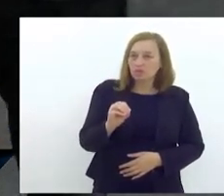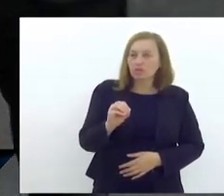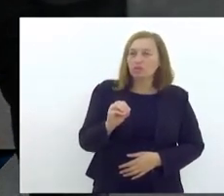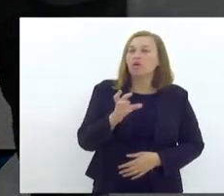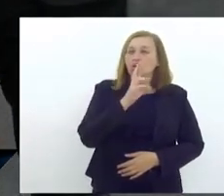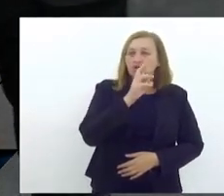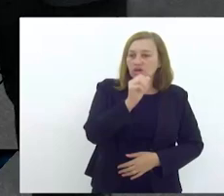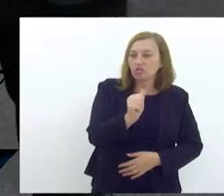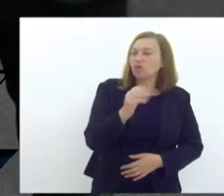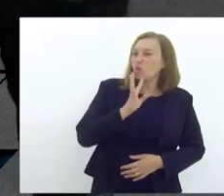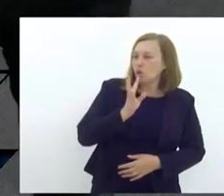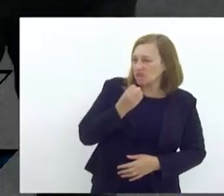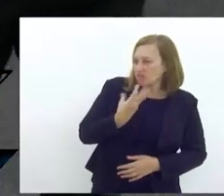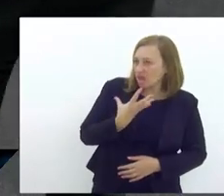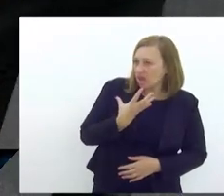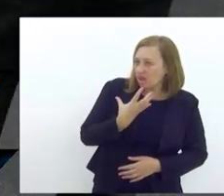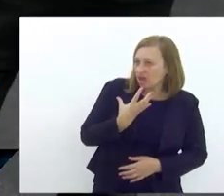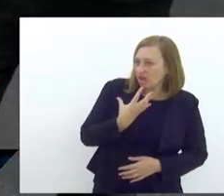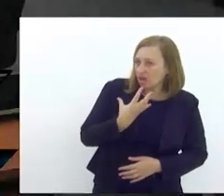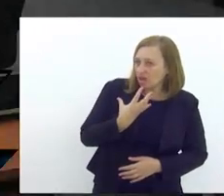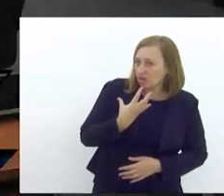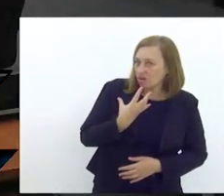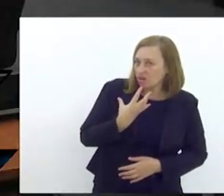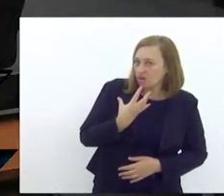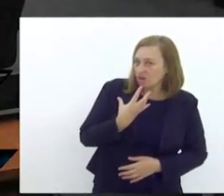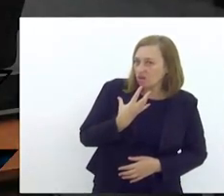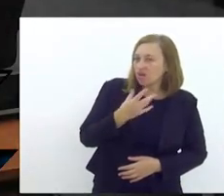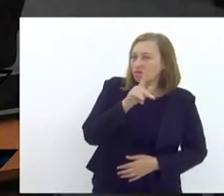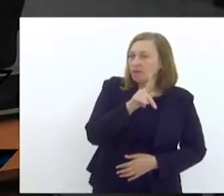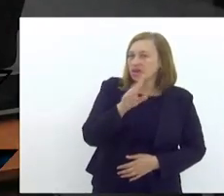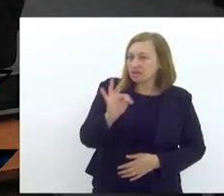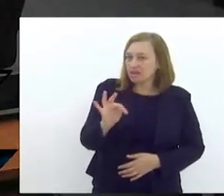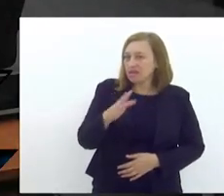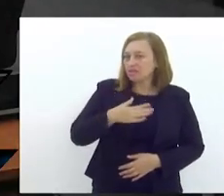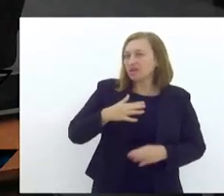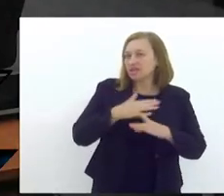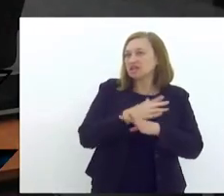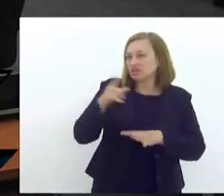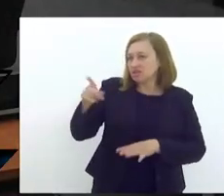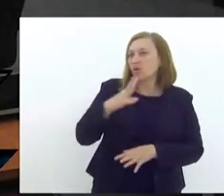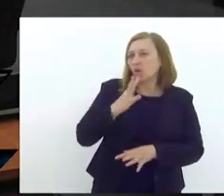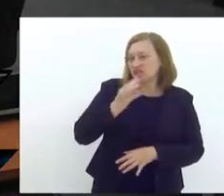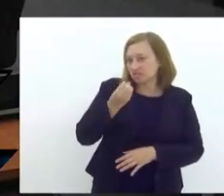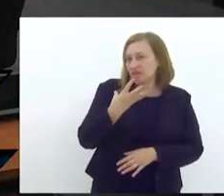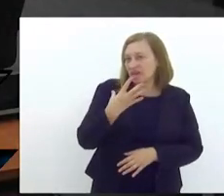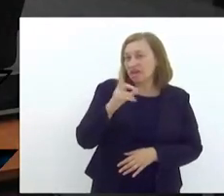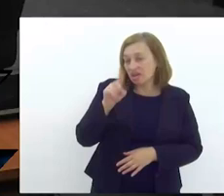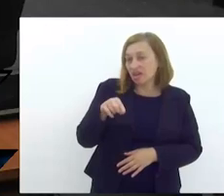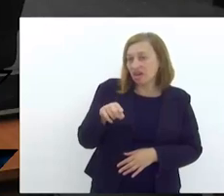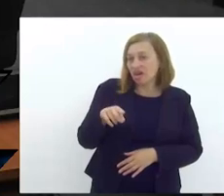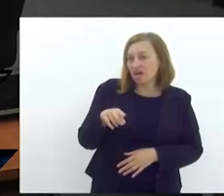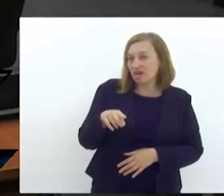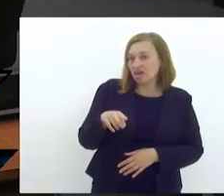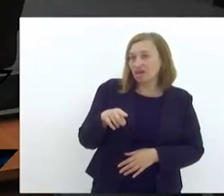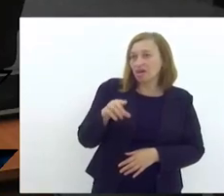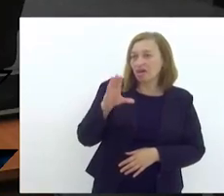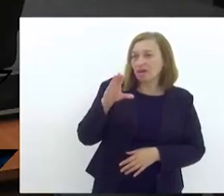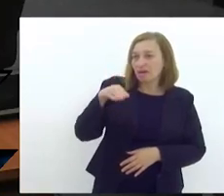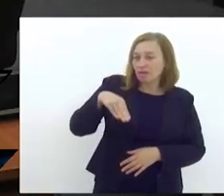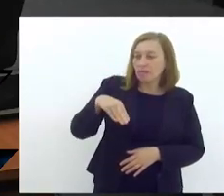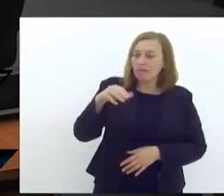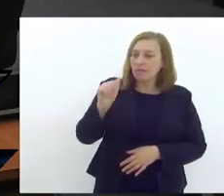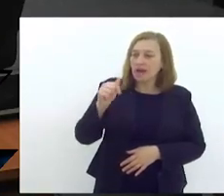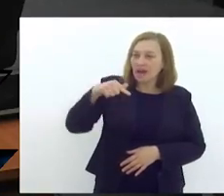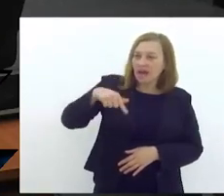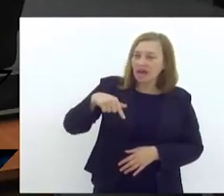conhece muito bem Rodrigo o candidato PT inclusive na minha cidade Você conhece muito bem que é o candidato de uma Gadelha que na